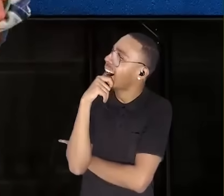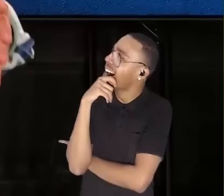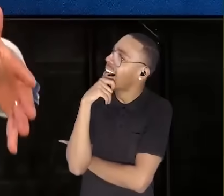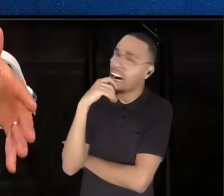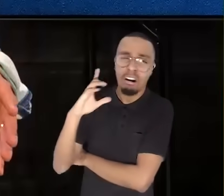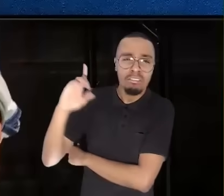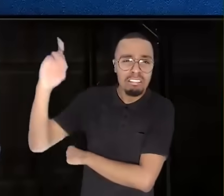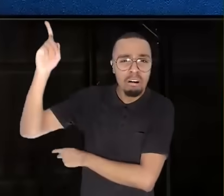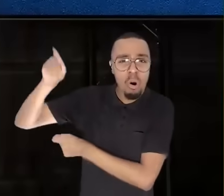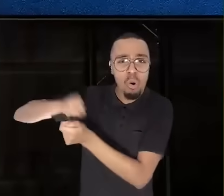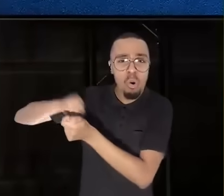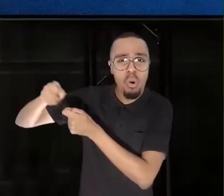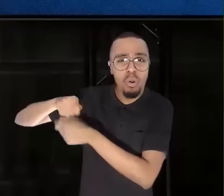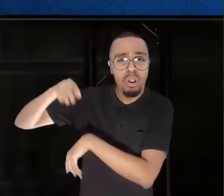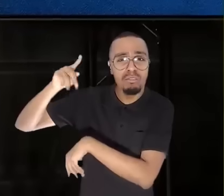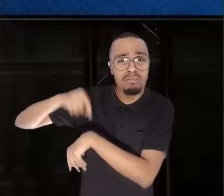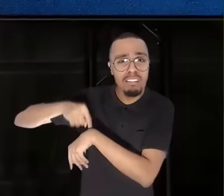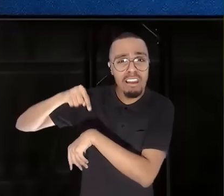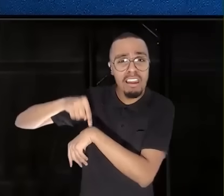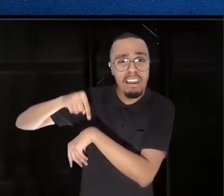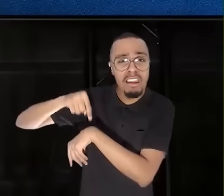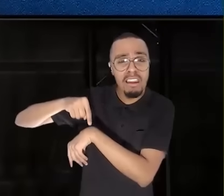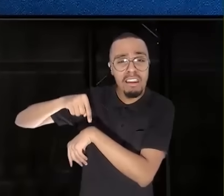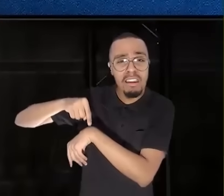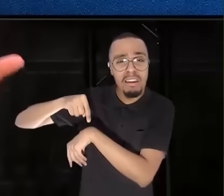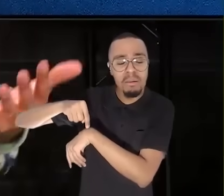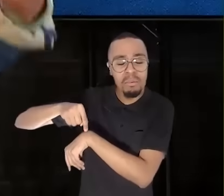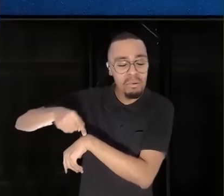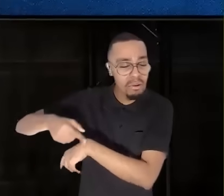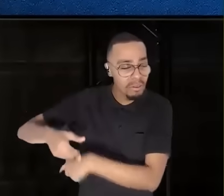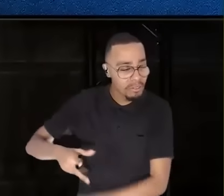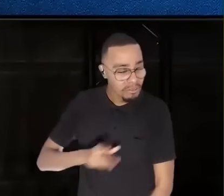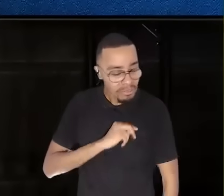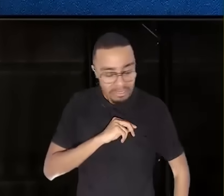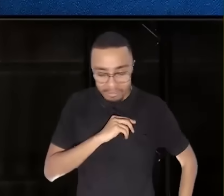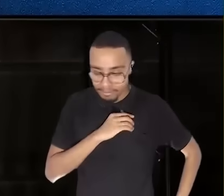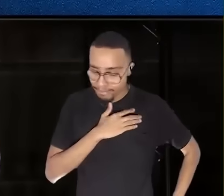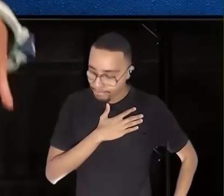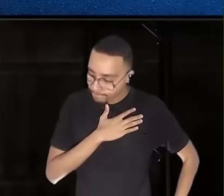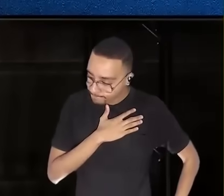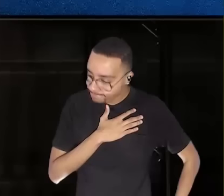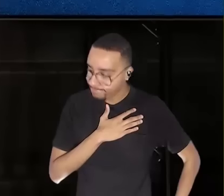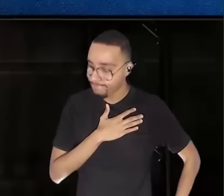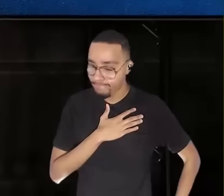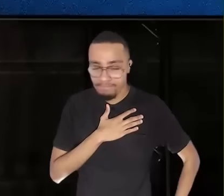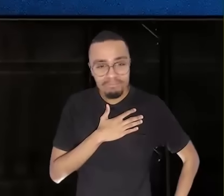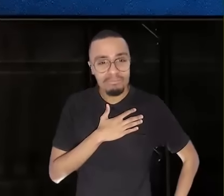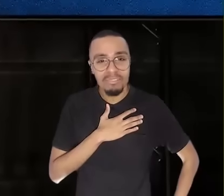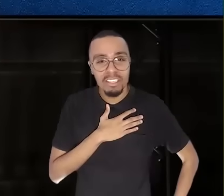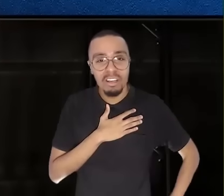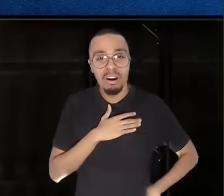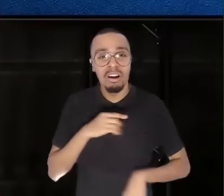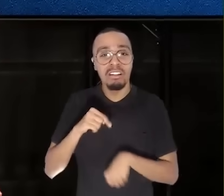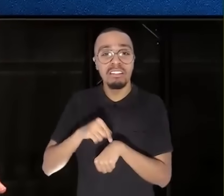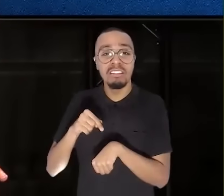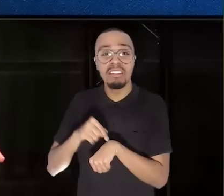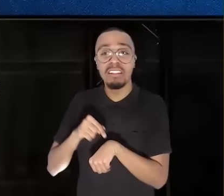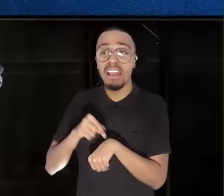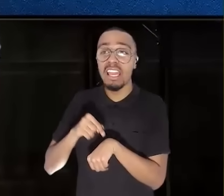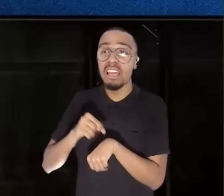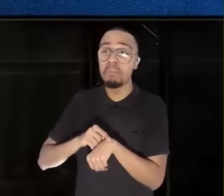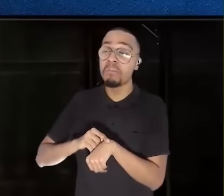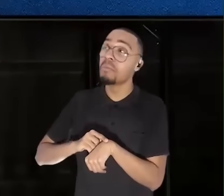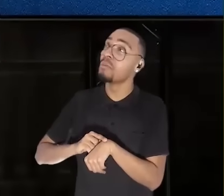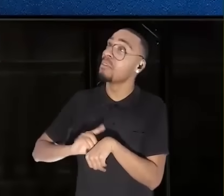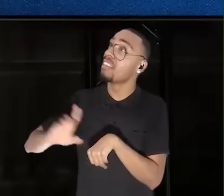Ele é o Senhor do tempo. Deus não cabe no tempo, o tempo cabe nele.